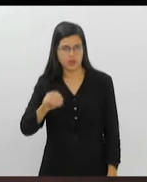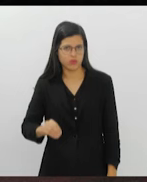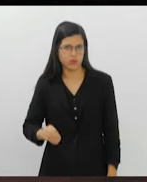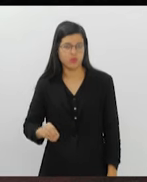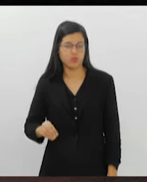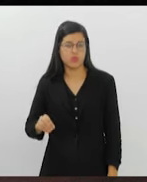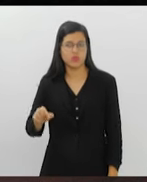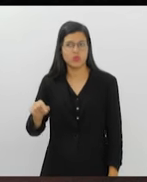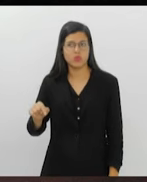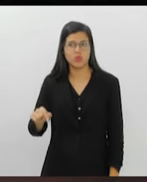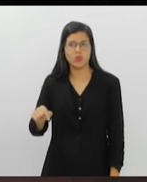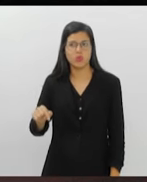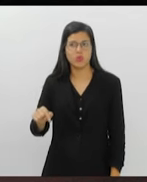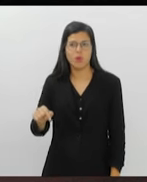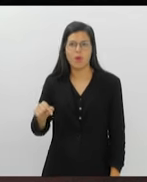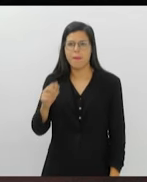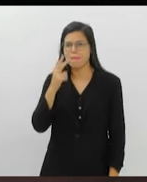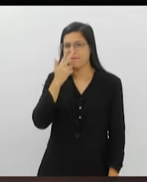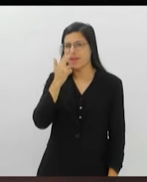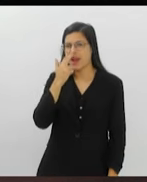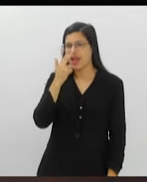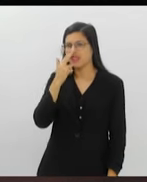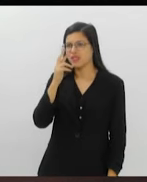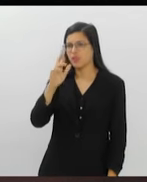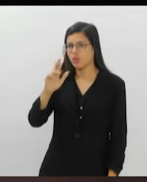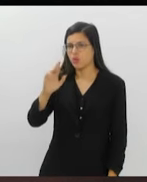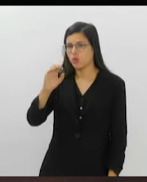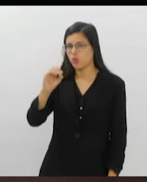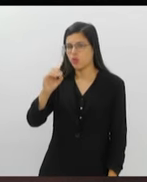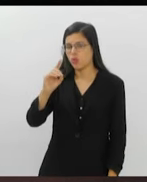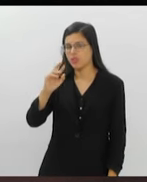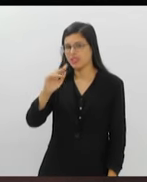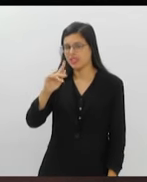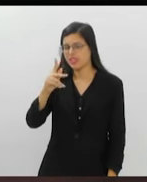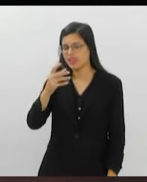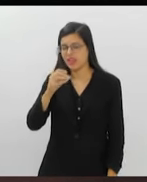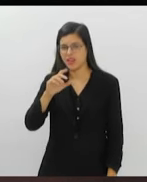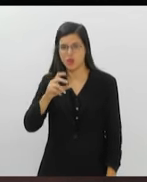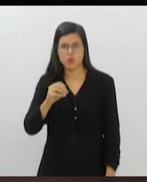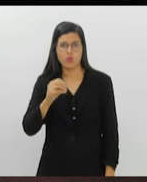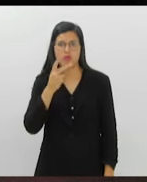o poste de Rodriguinho diz que nunca soube de nada,